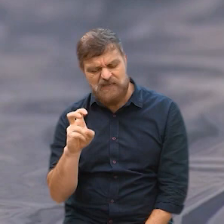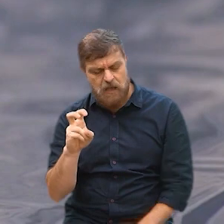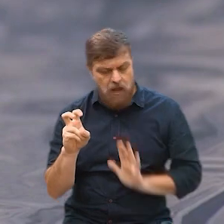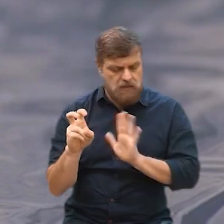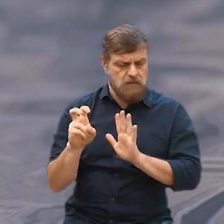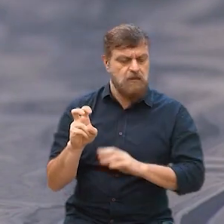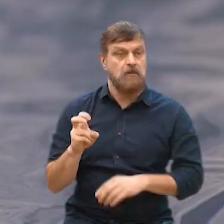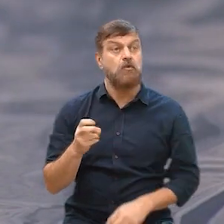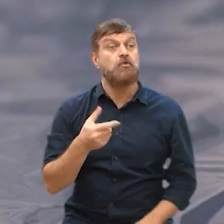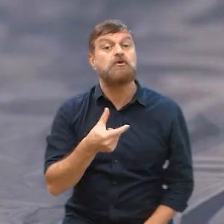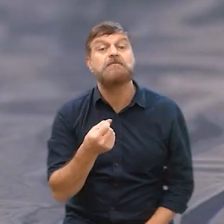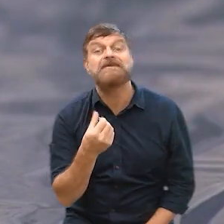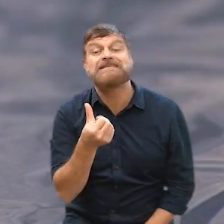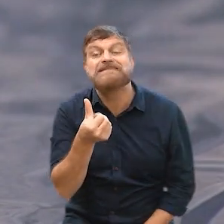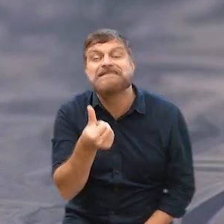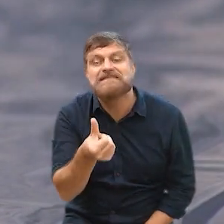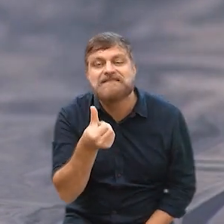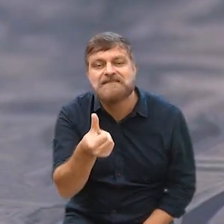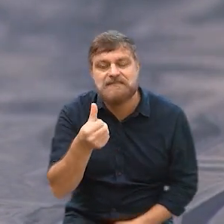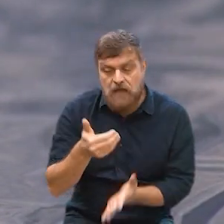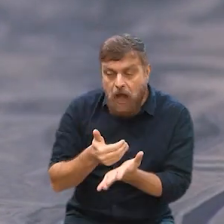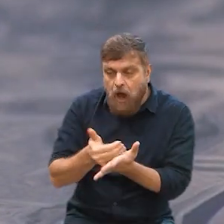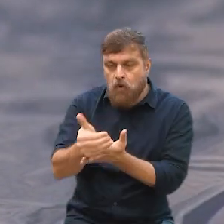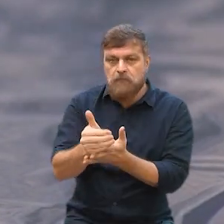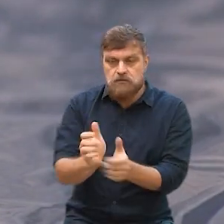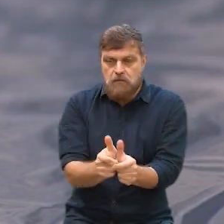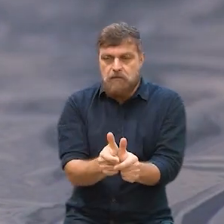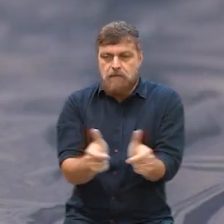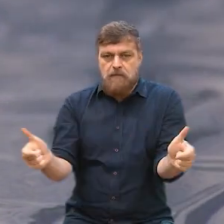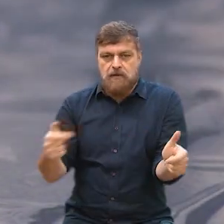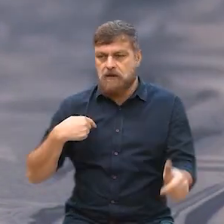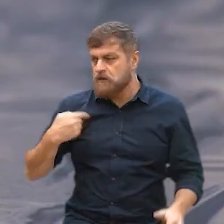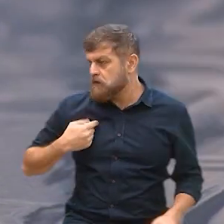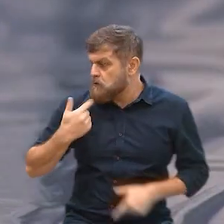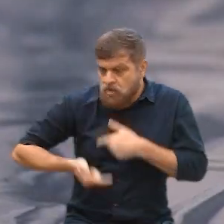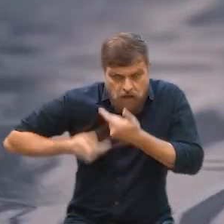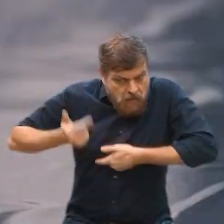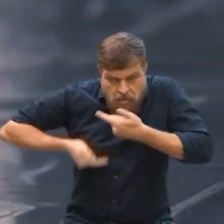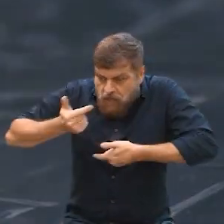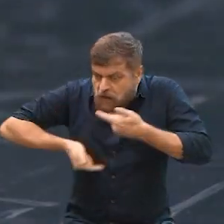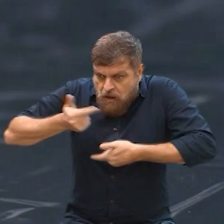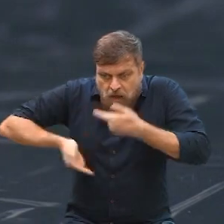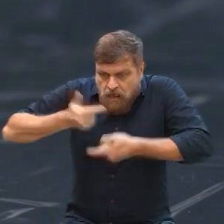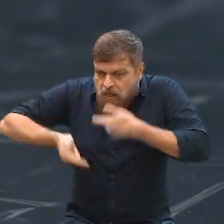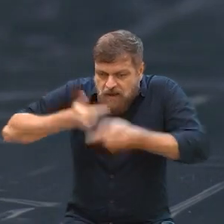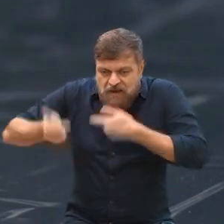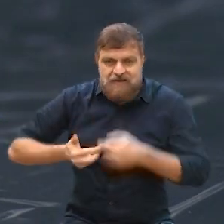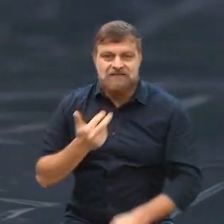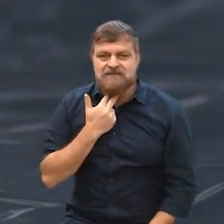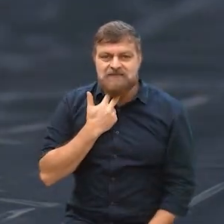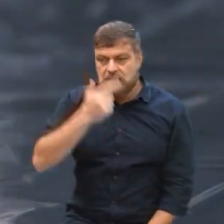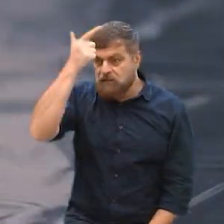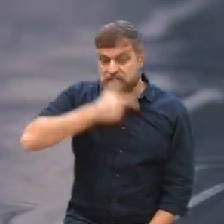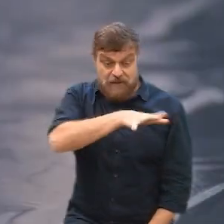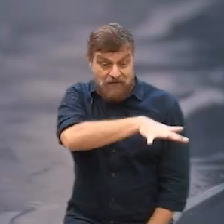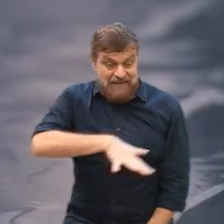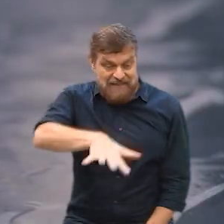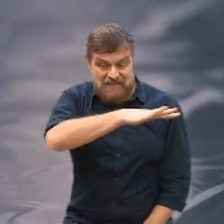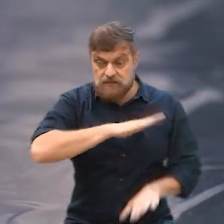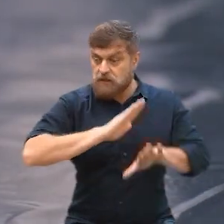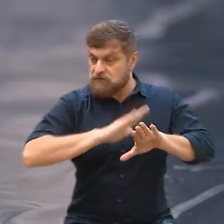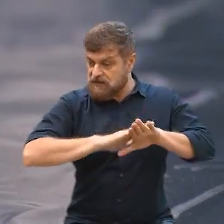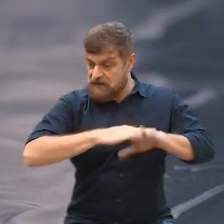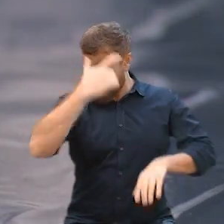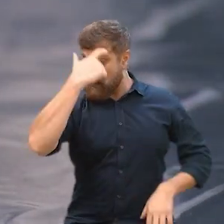2015, 2016 cresceu muito. Eu não estava dando conta porque era uma das únicas assim na região que